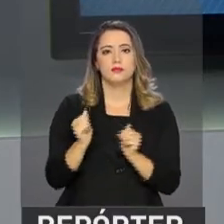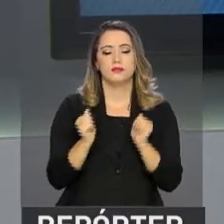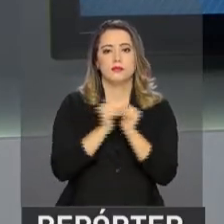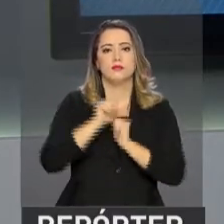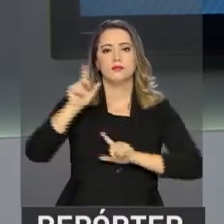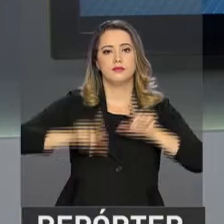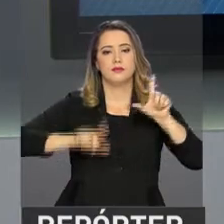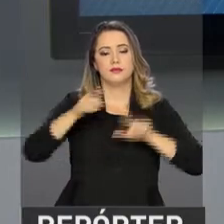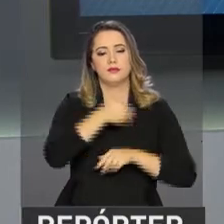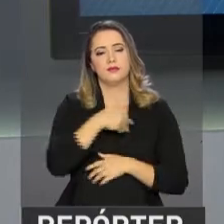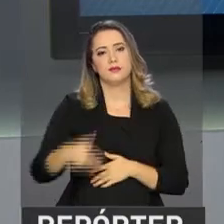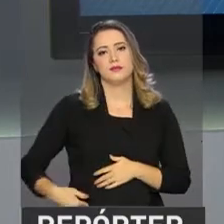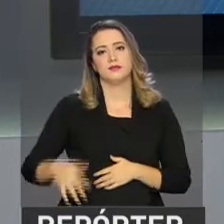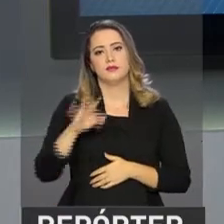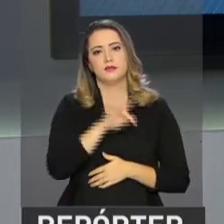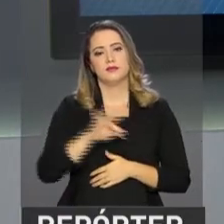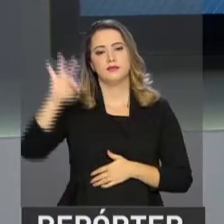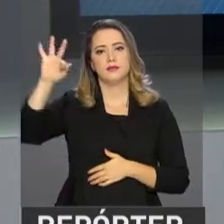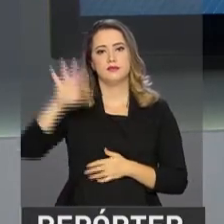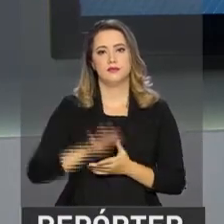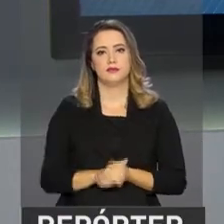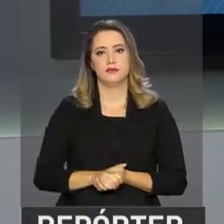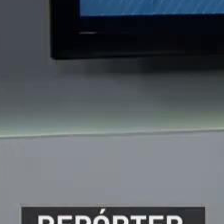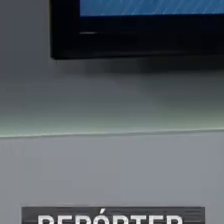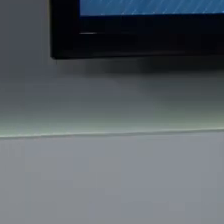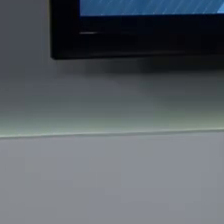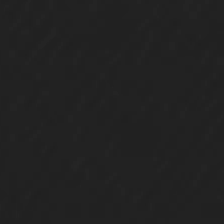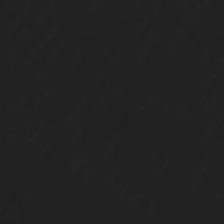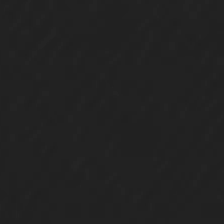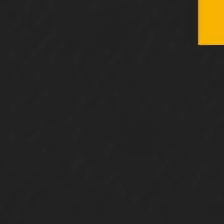aqui na nbr a tv do governo federal